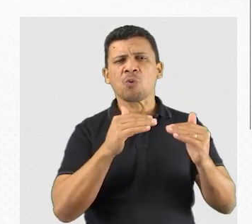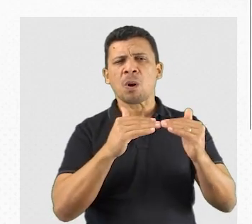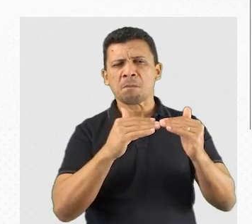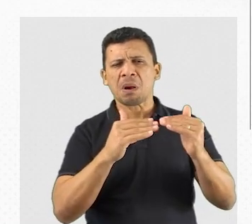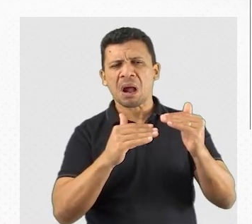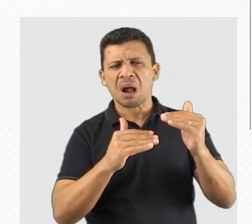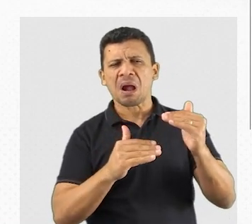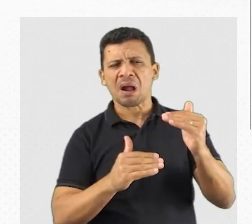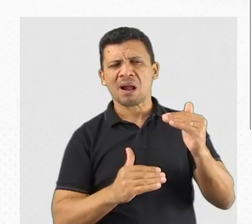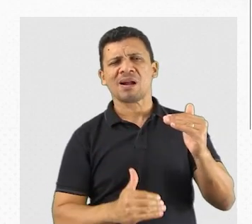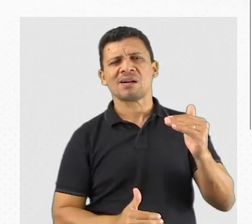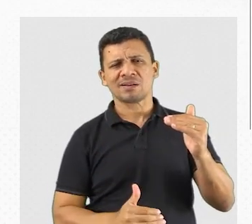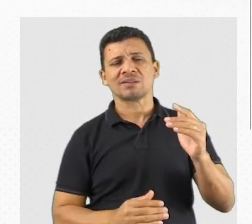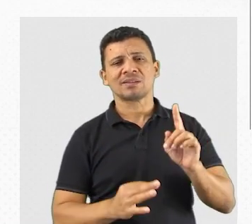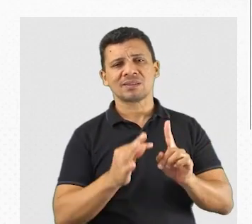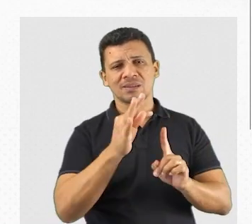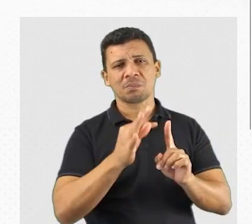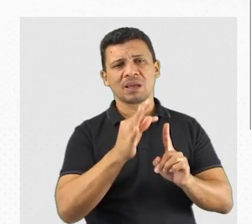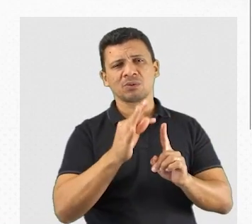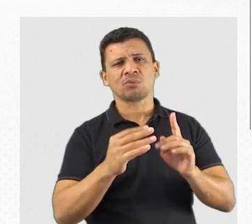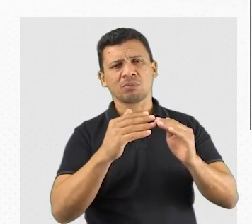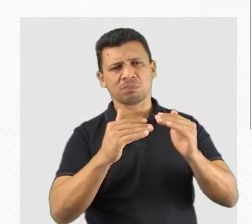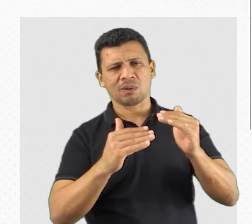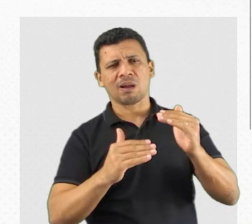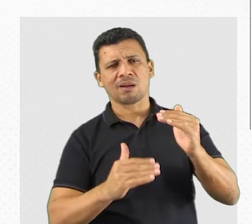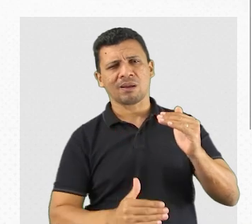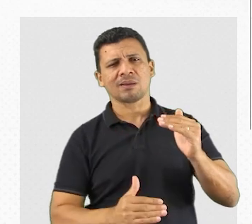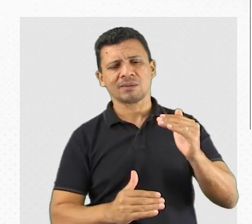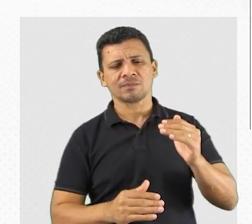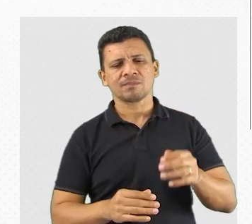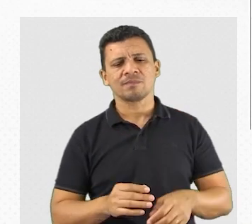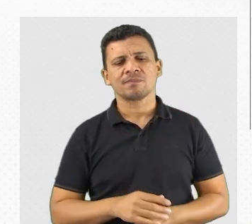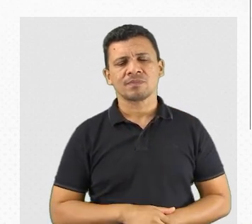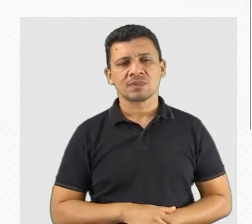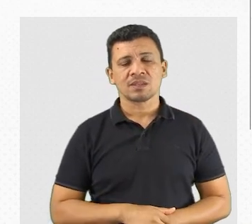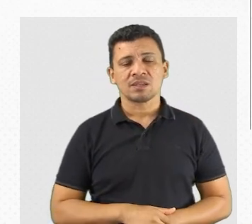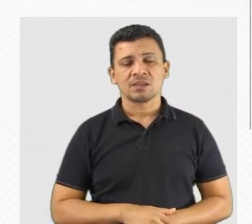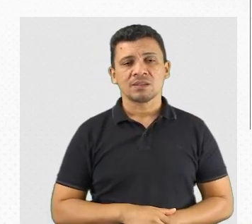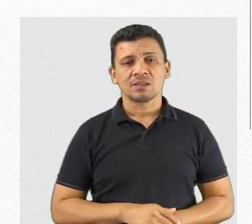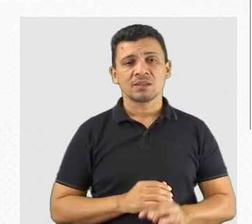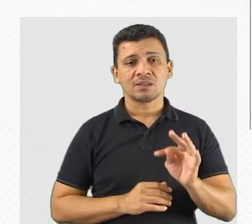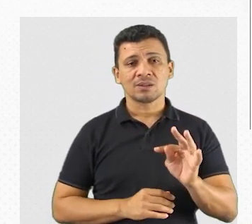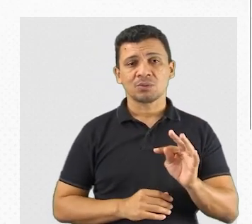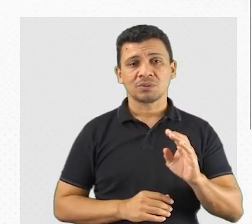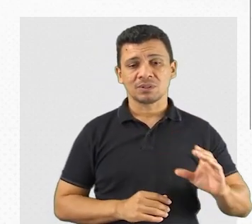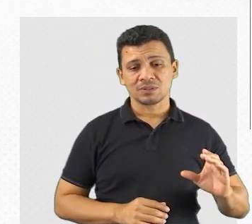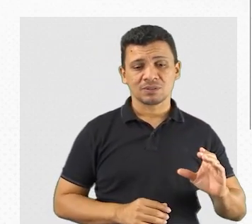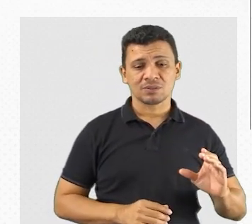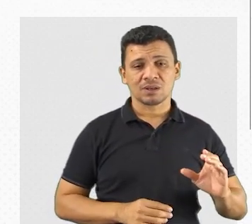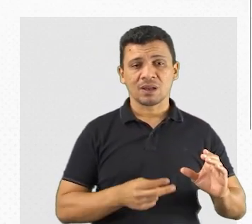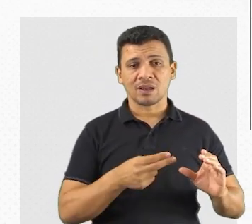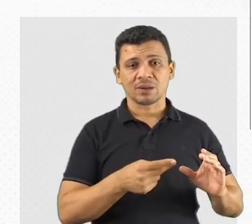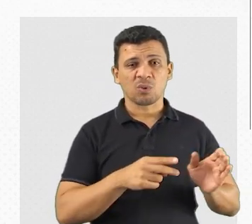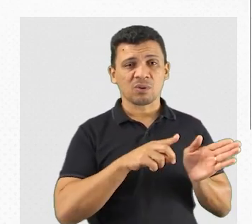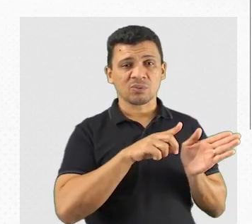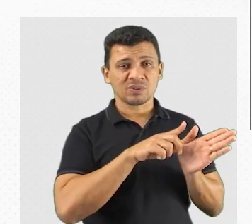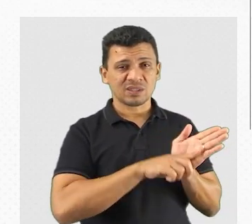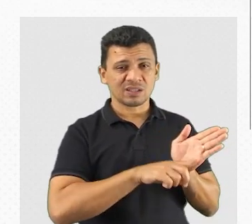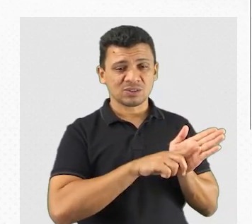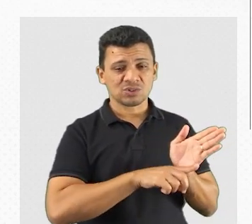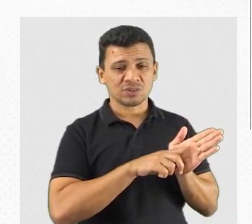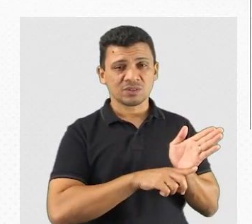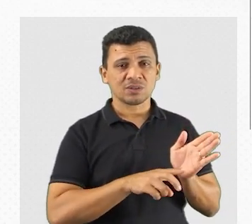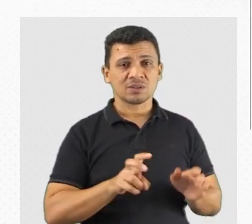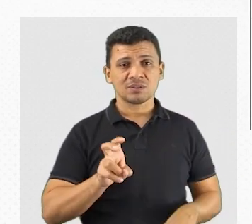mais ainda. Ela vai ter que abaixar mais ainda. Então, a temperatura de congelamento vai ficar negativo. Vou colocar aqui menos